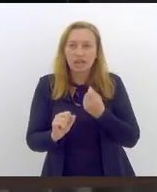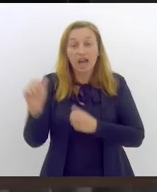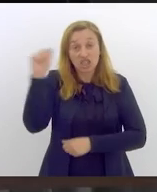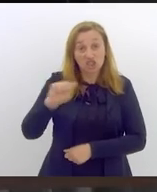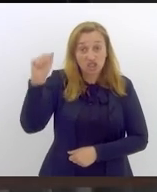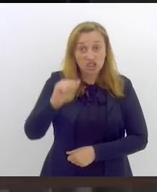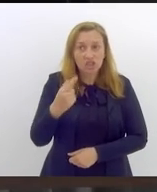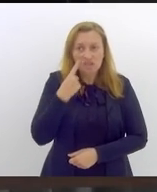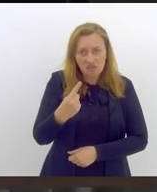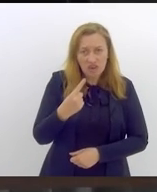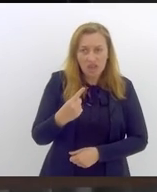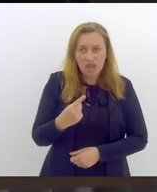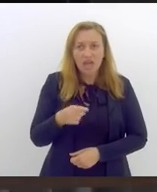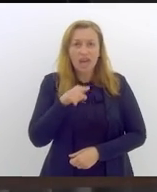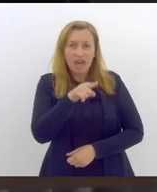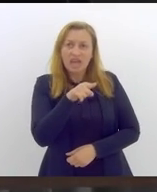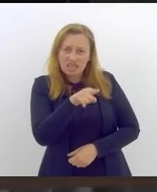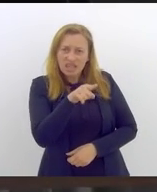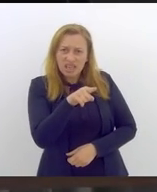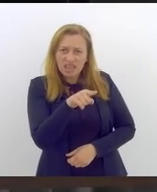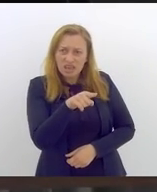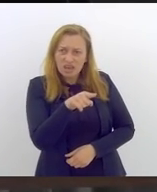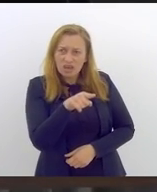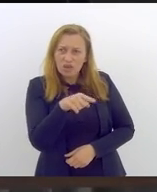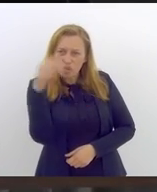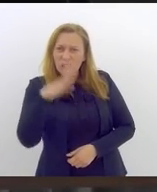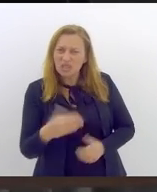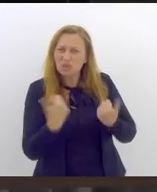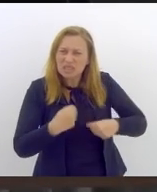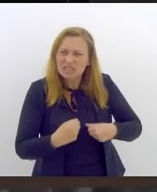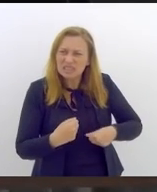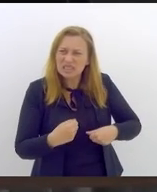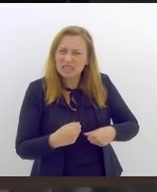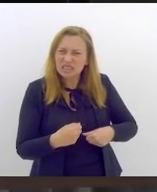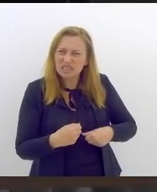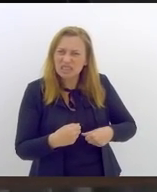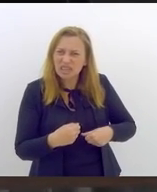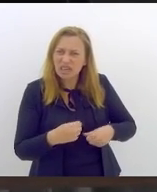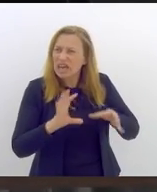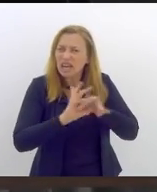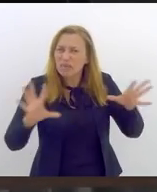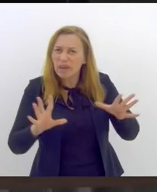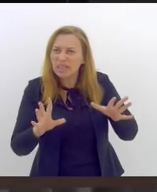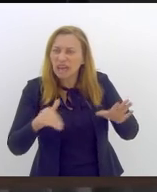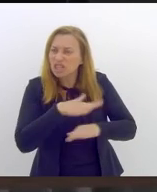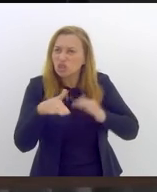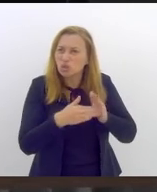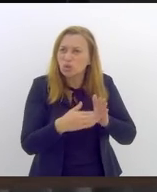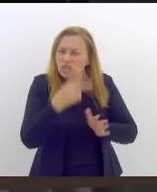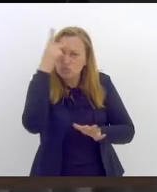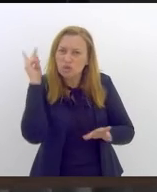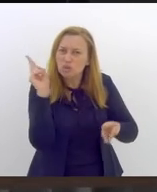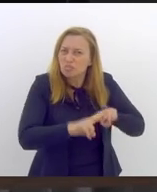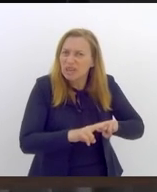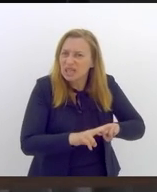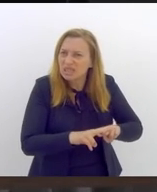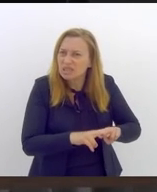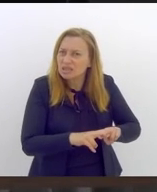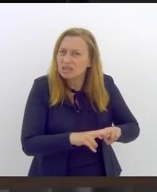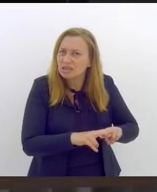é disso aqui que o Brasil precisa desencarceramento de milhares de presos